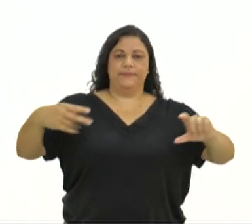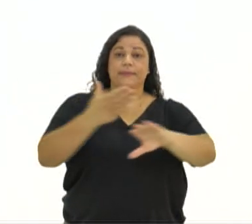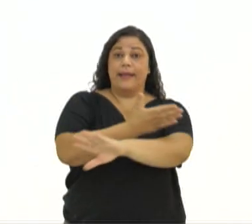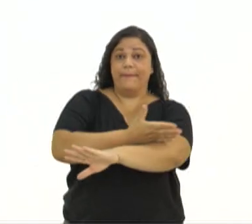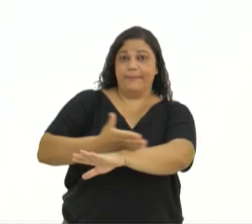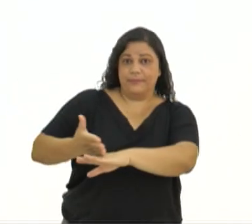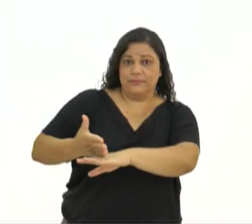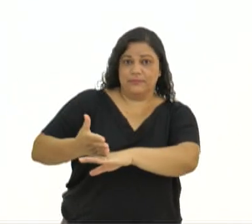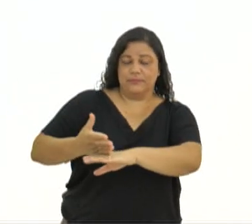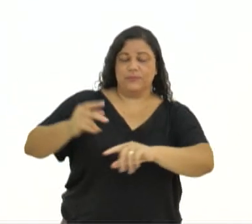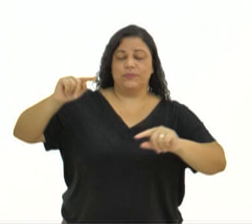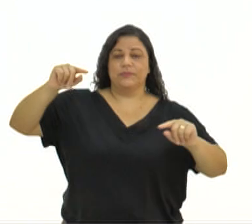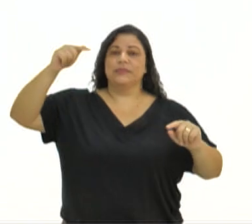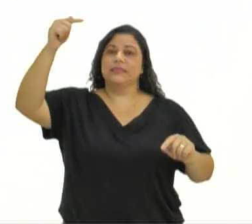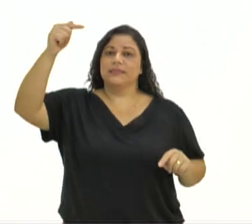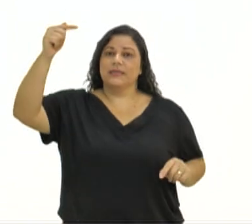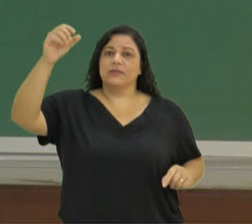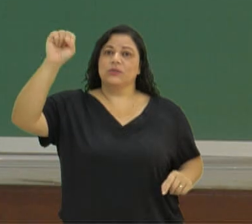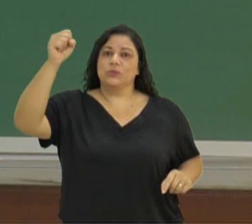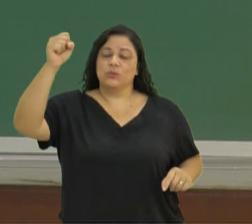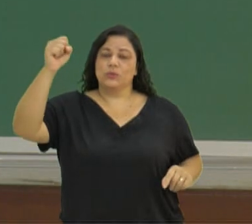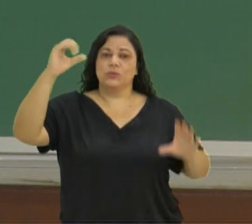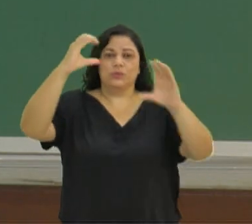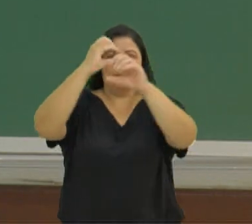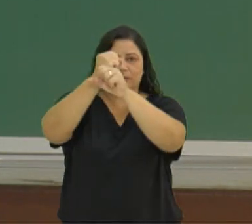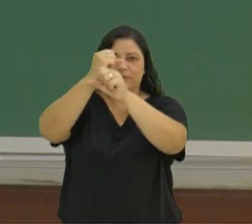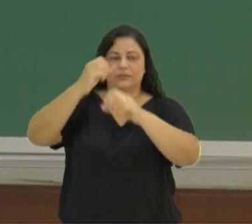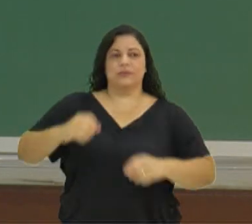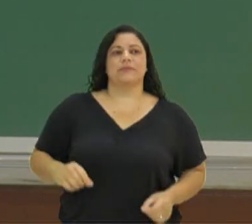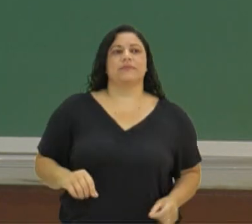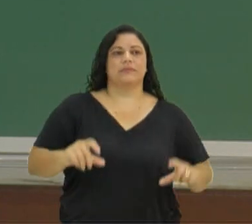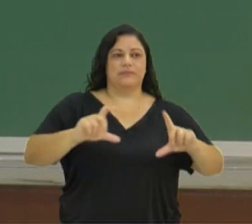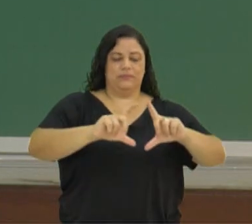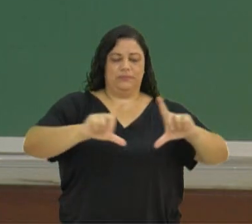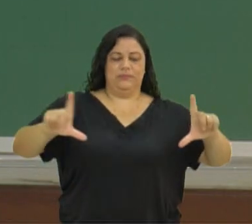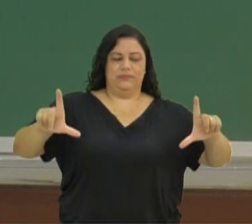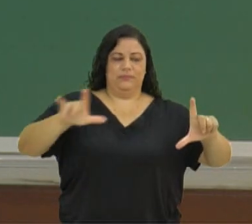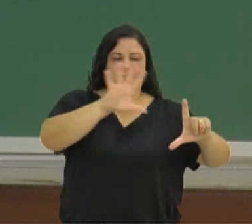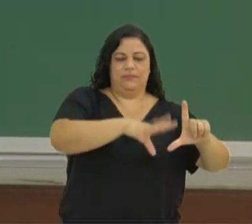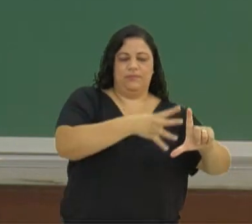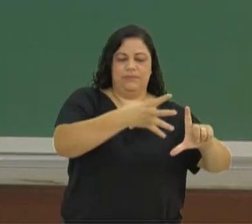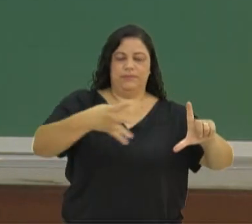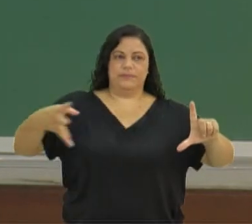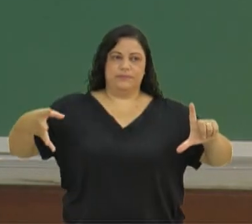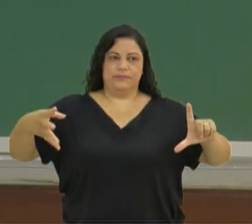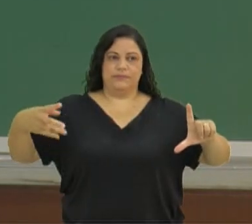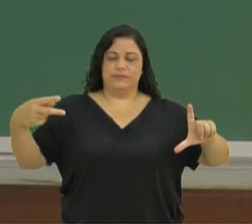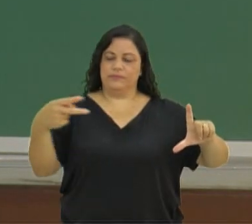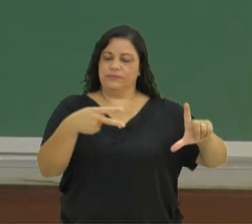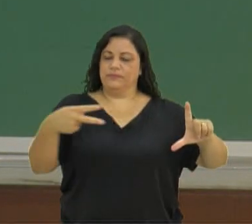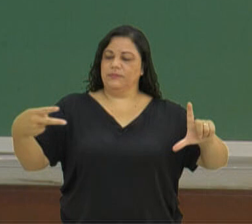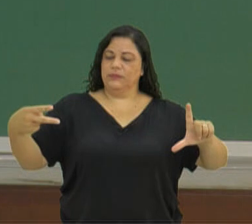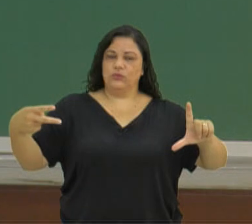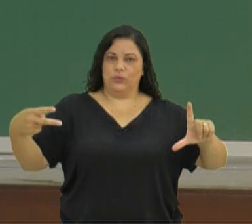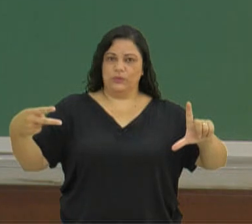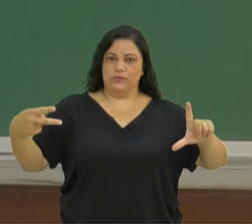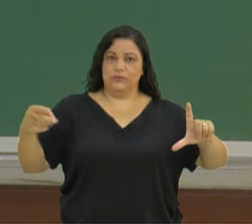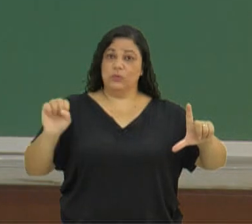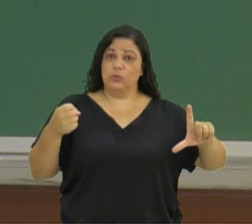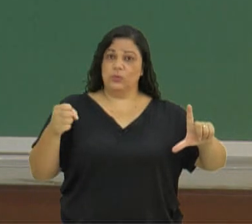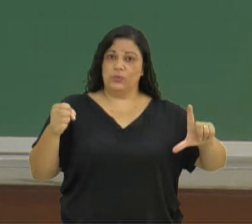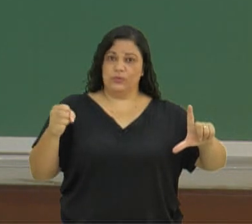8, as peças escuras. Aqui nós temos então na fileira 2 todos os 8